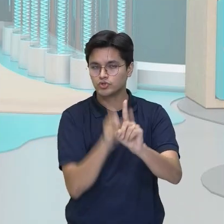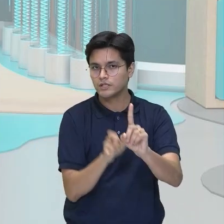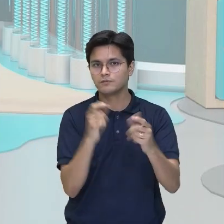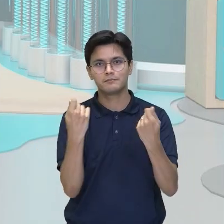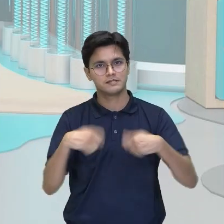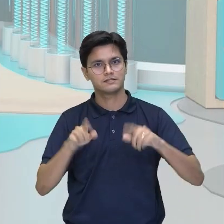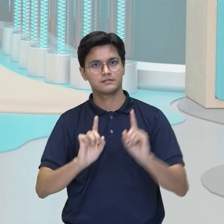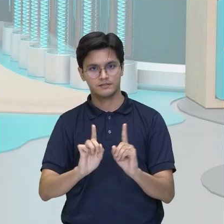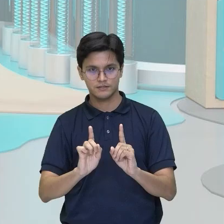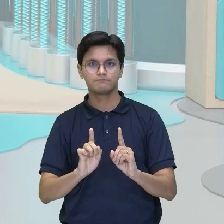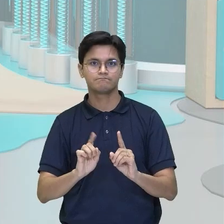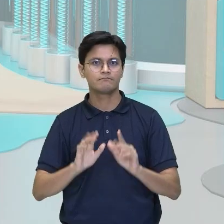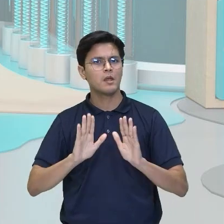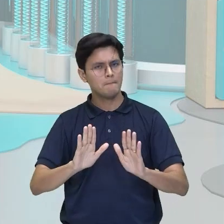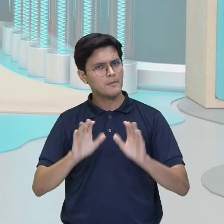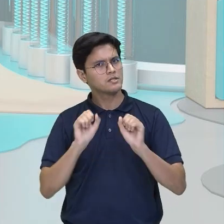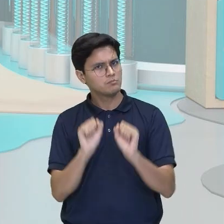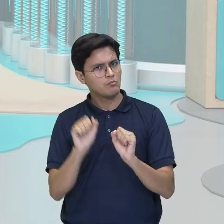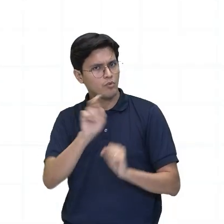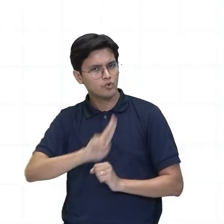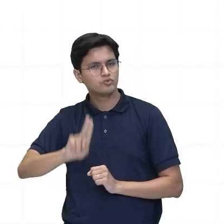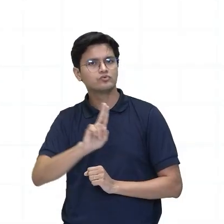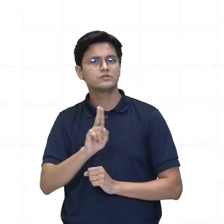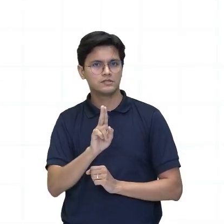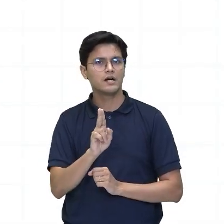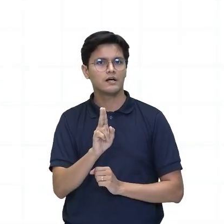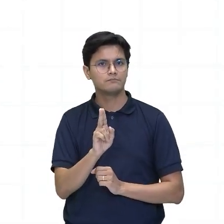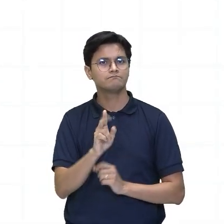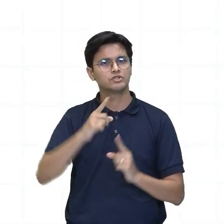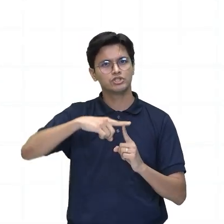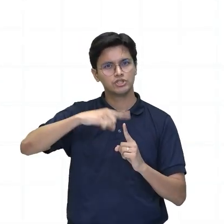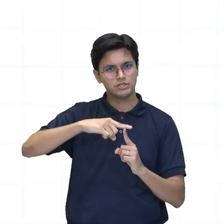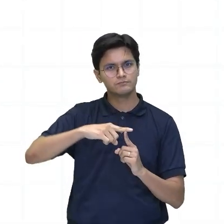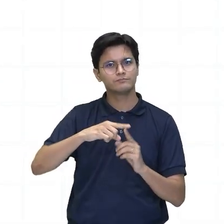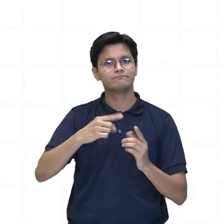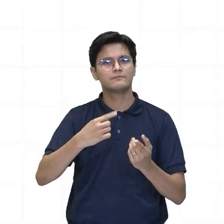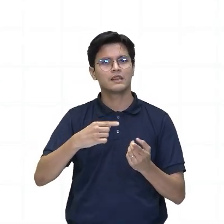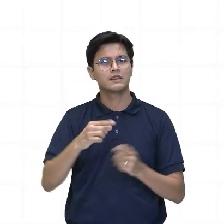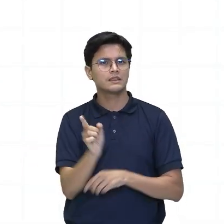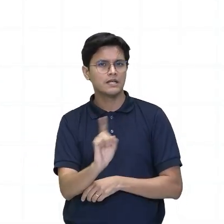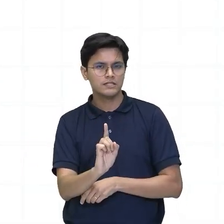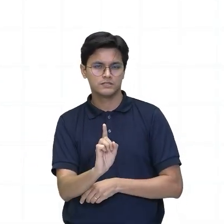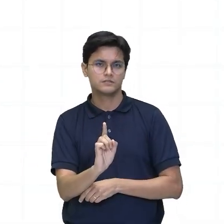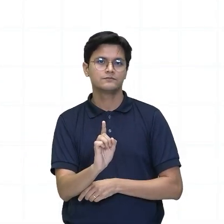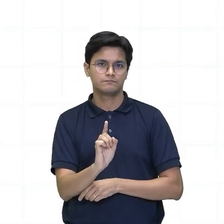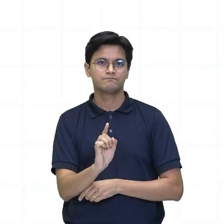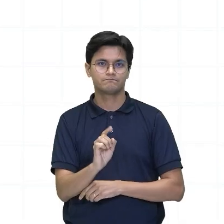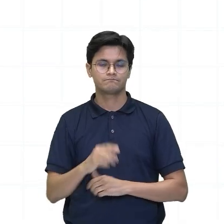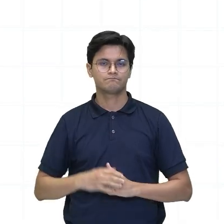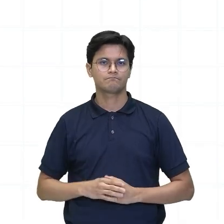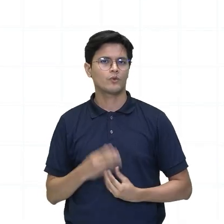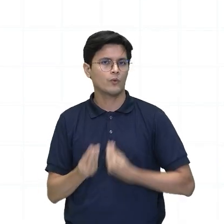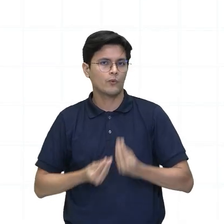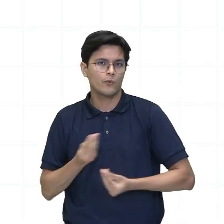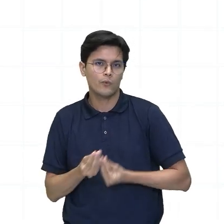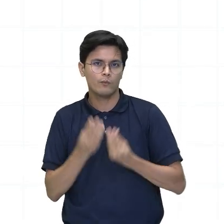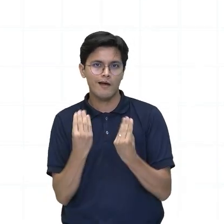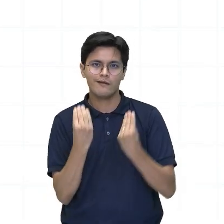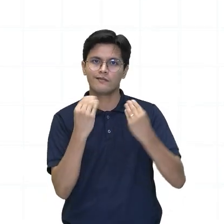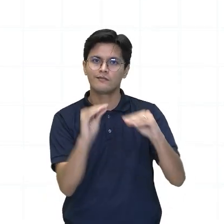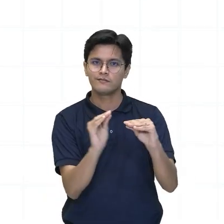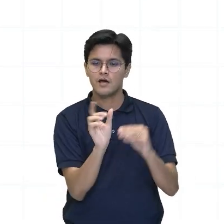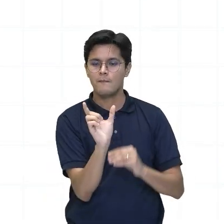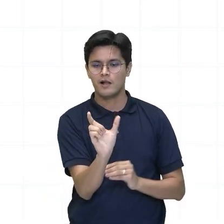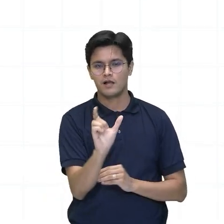posso usar a forma negativa. Vamos ver como é que fica a forma negativa? Nós vamos acrescentar a palavra don't,